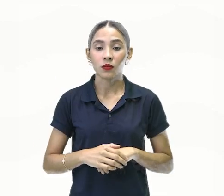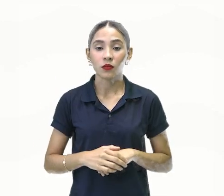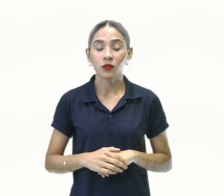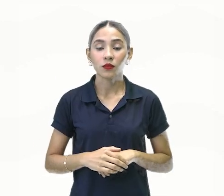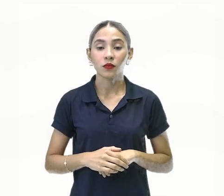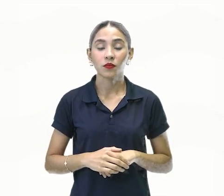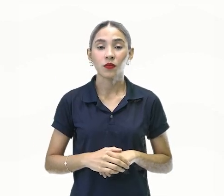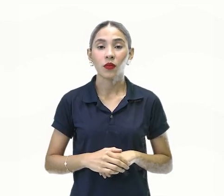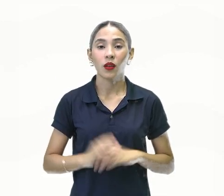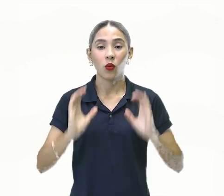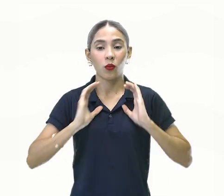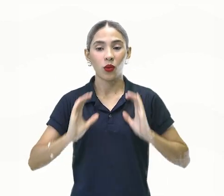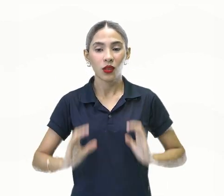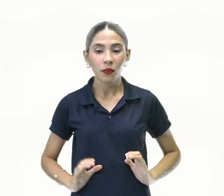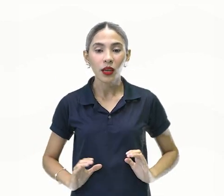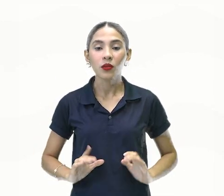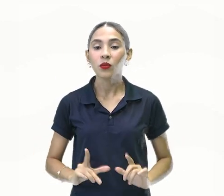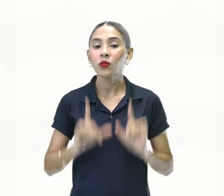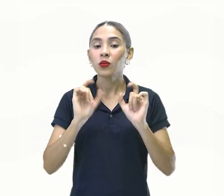a um comportamento